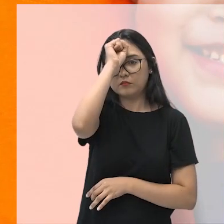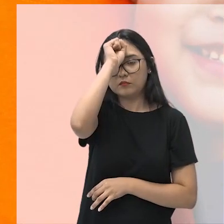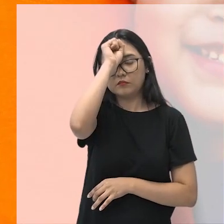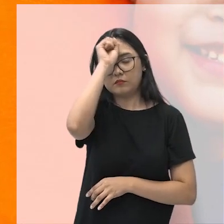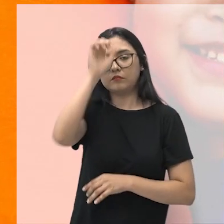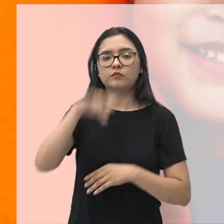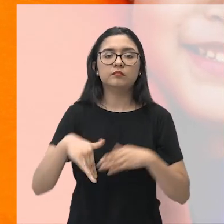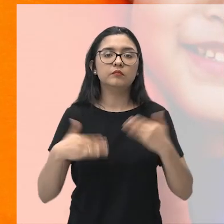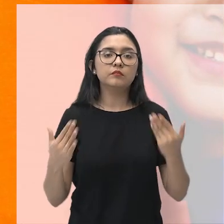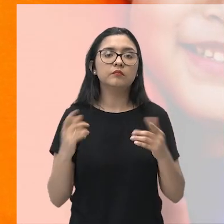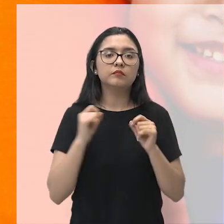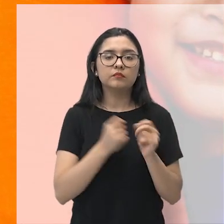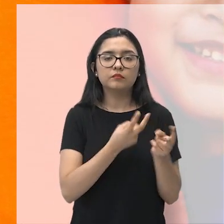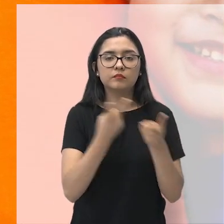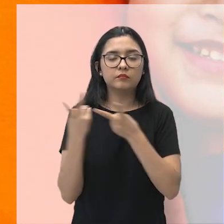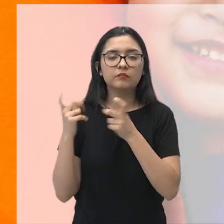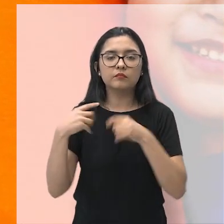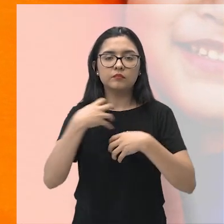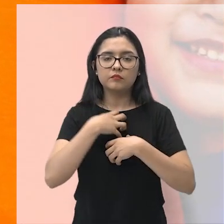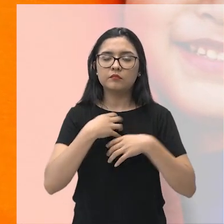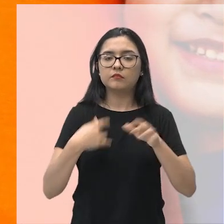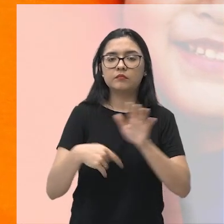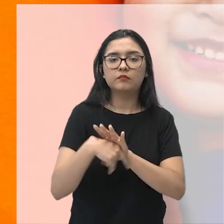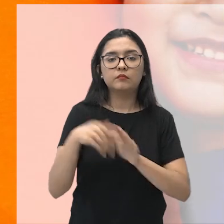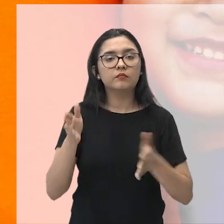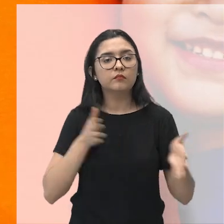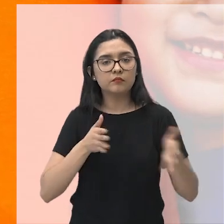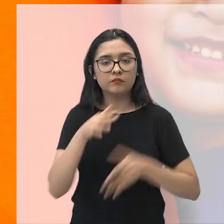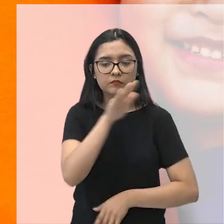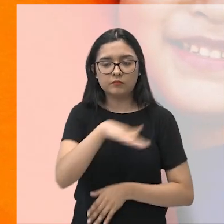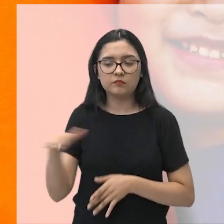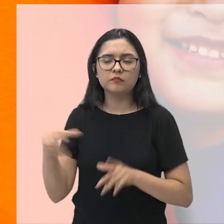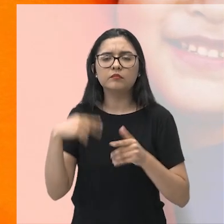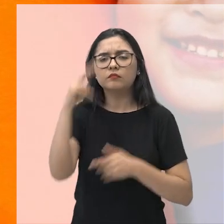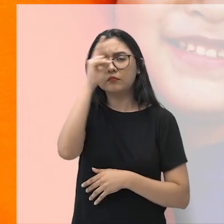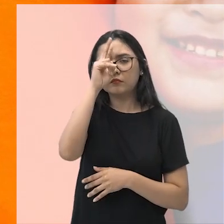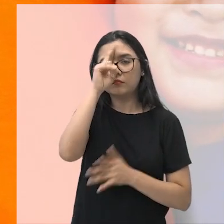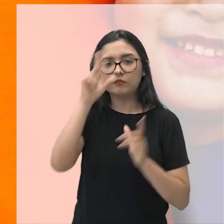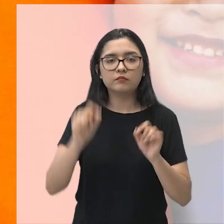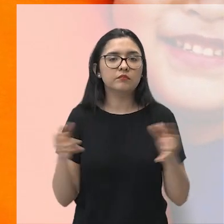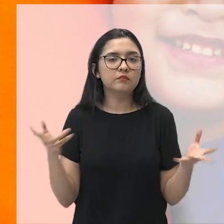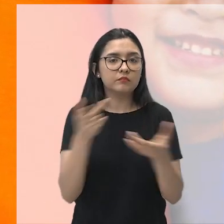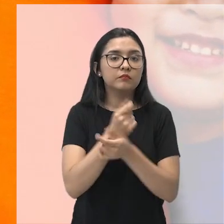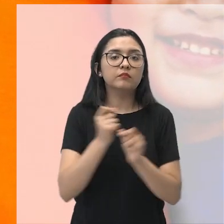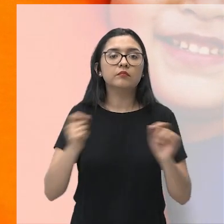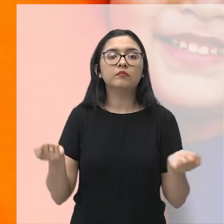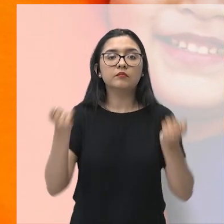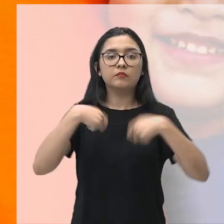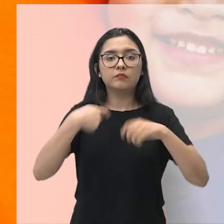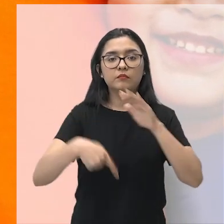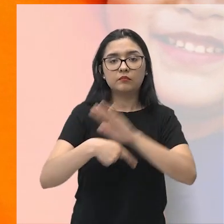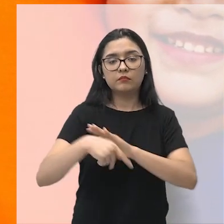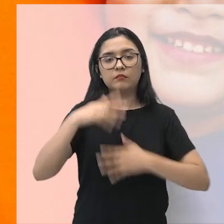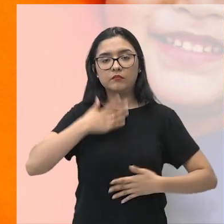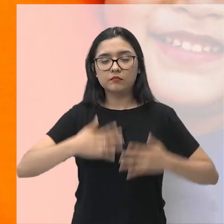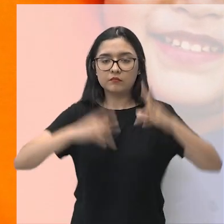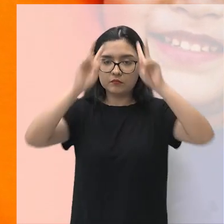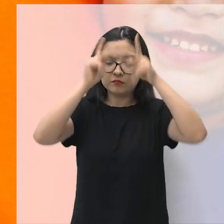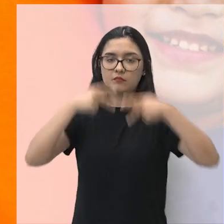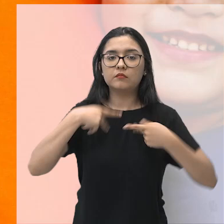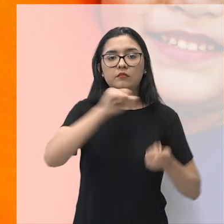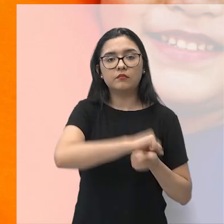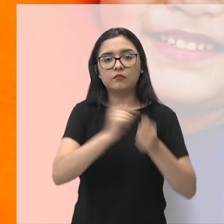A jornada pelos reflexos e sentidos da infância é um lembrete da incrível capacidade do corpo humano de se